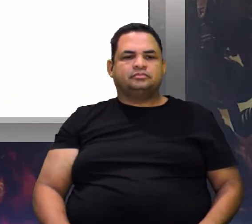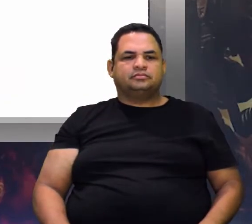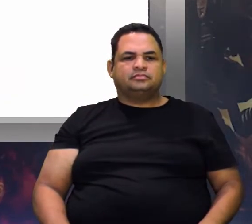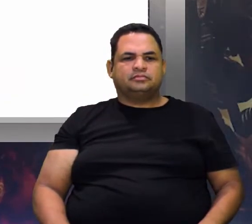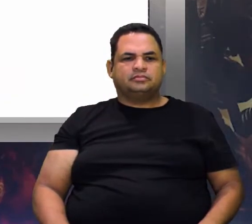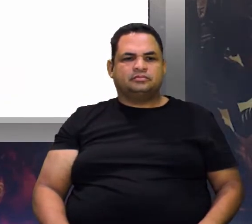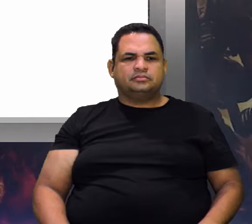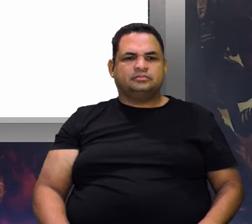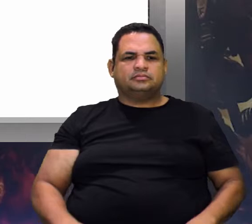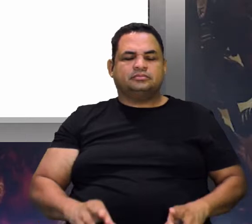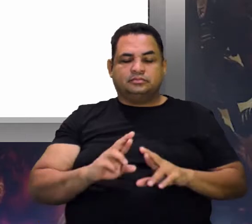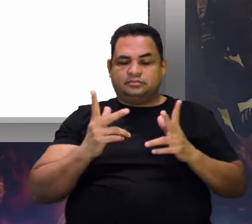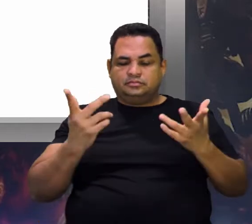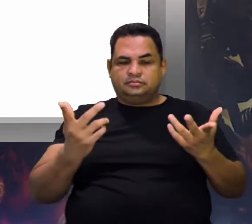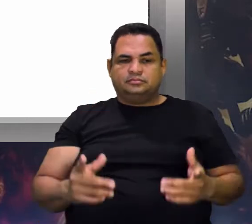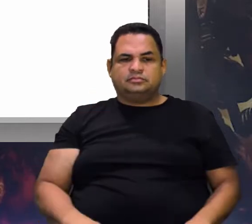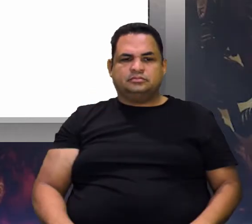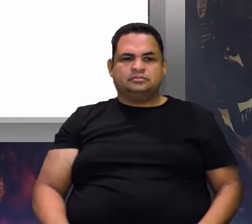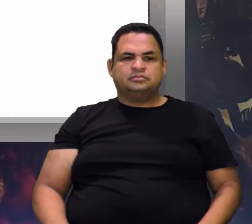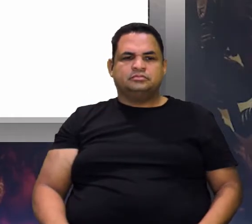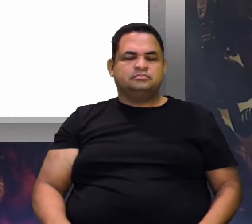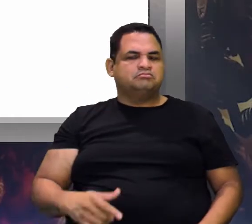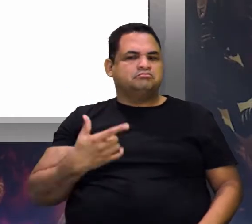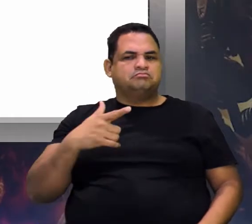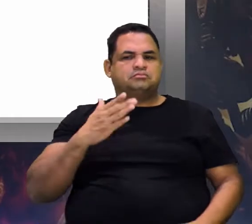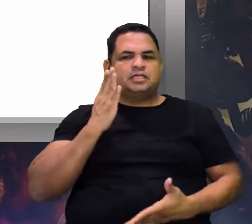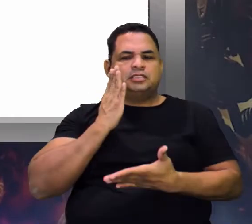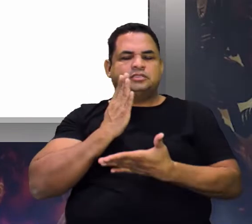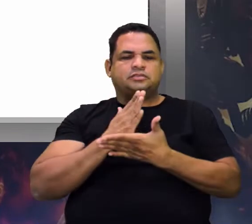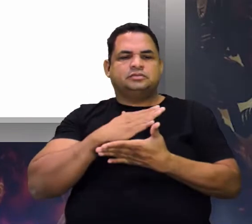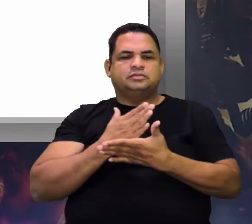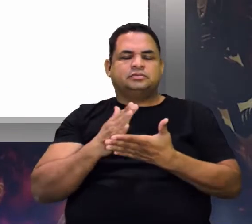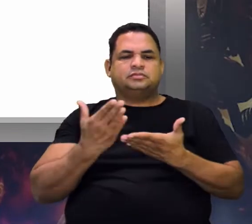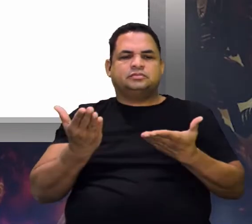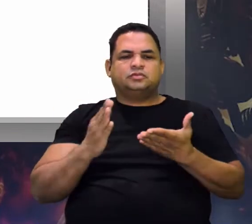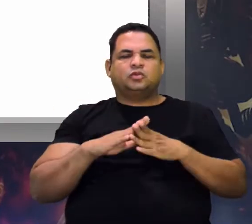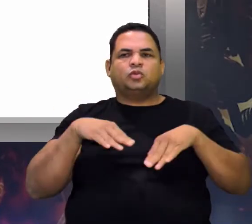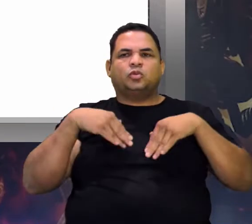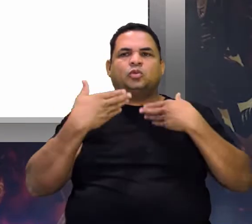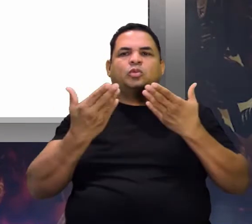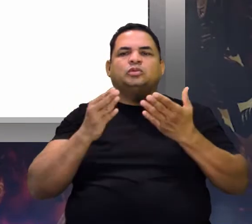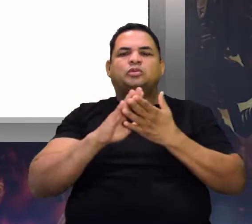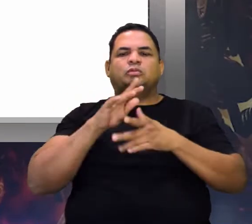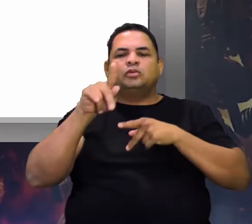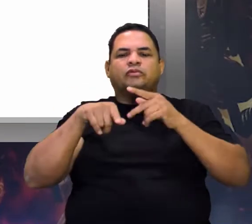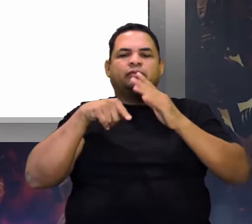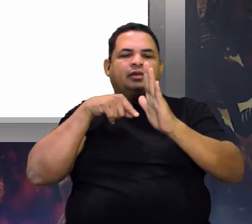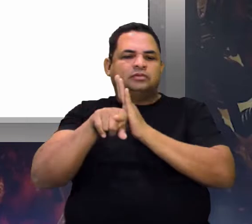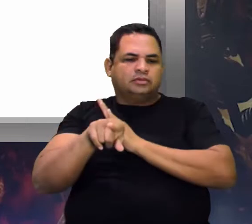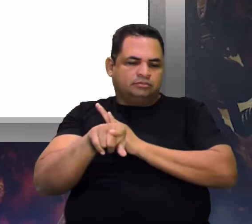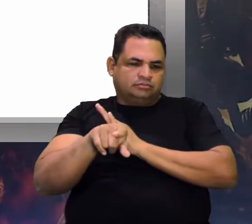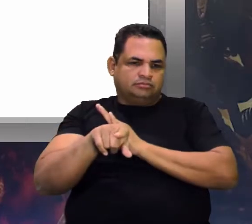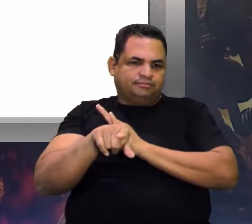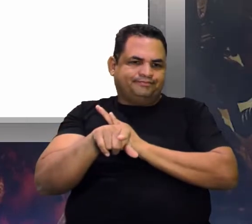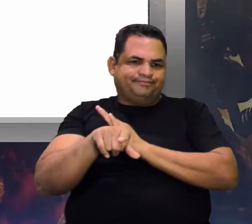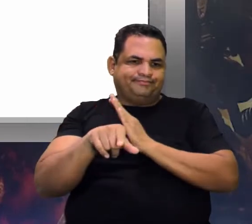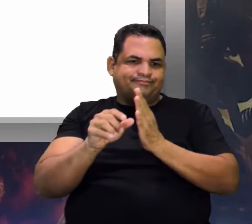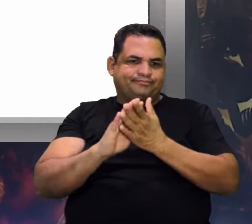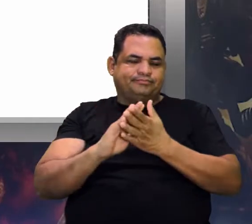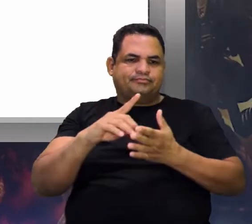no Pará, foi diferente. Não houve a divisão. Então, toda vez que o povo ele é consultado,